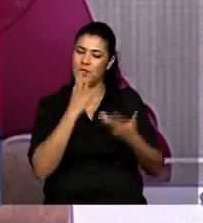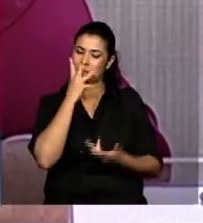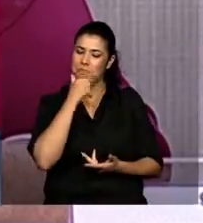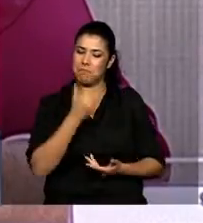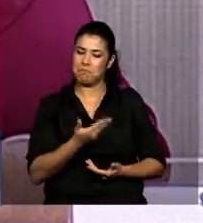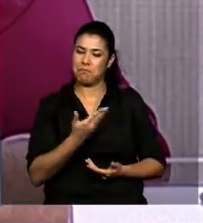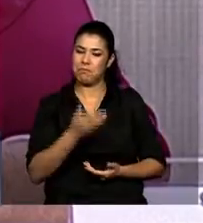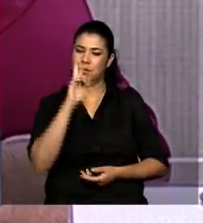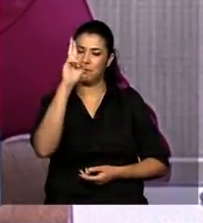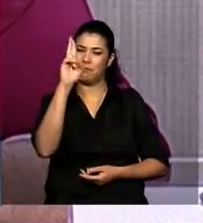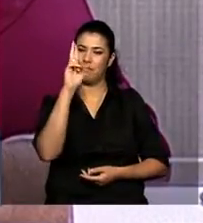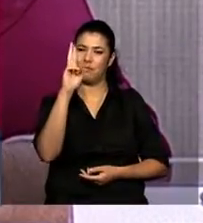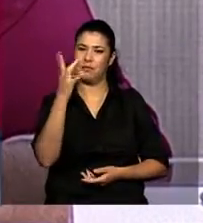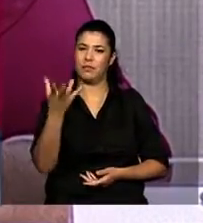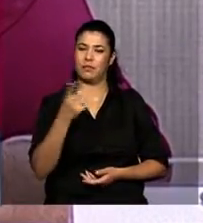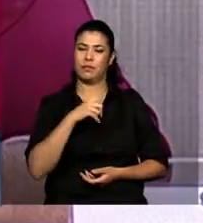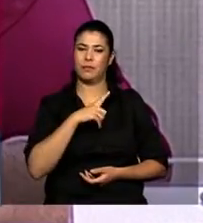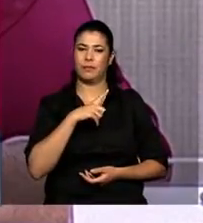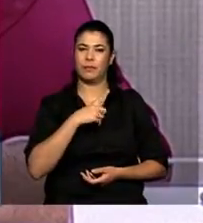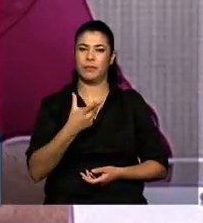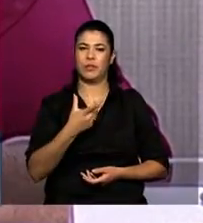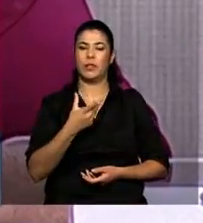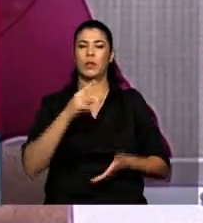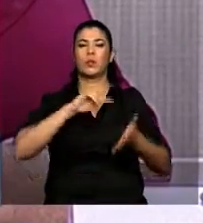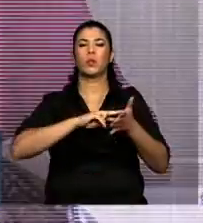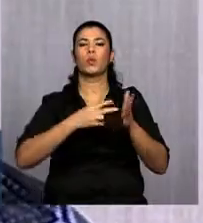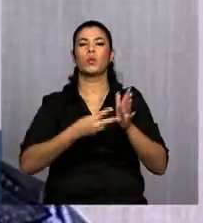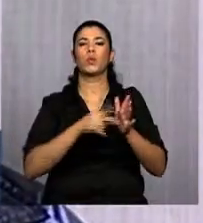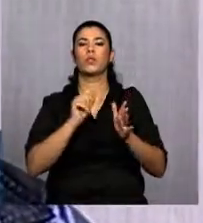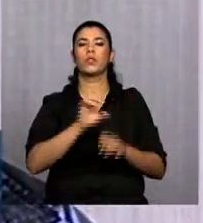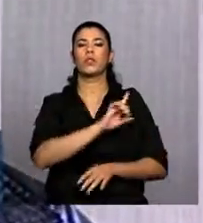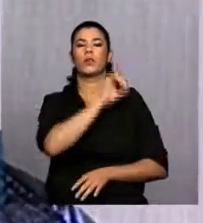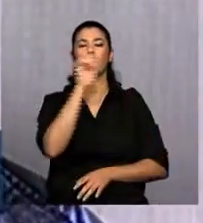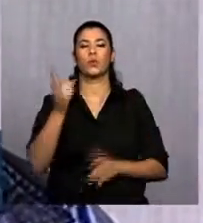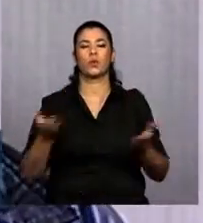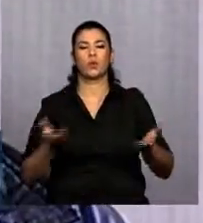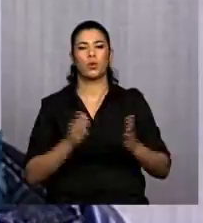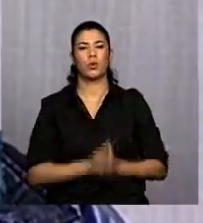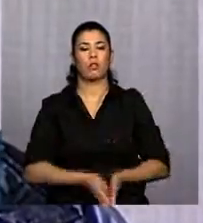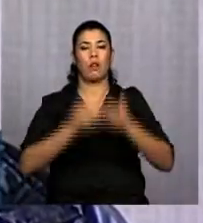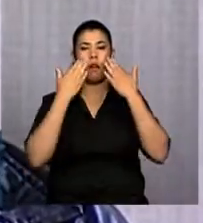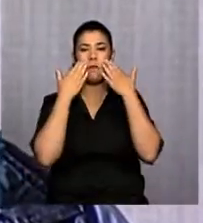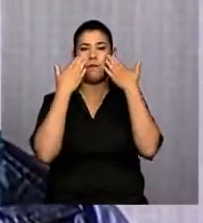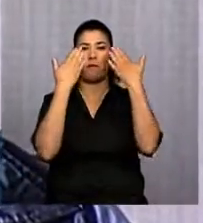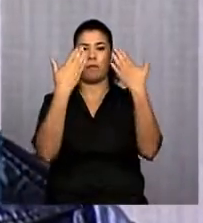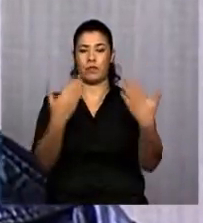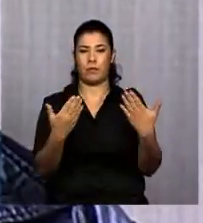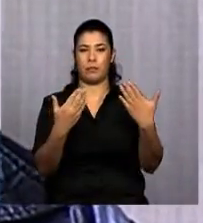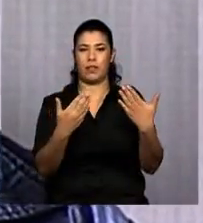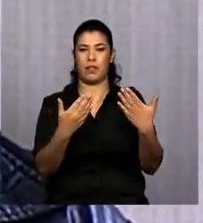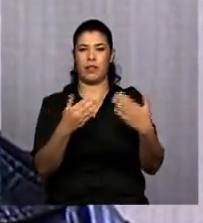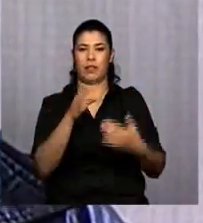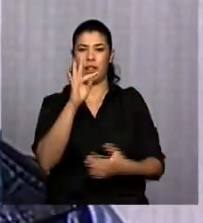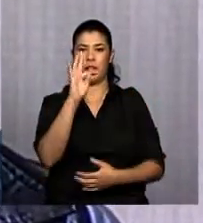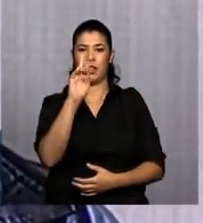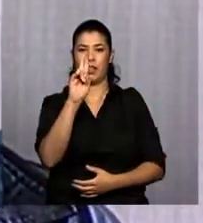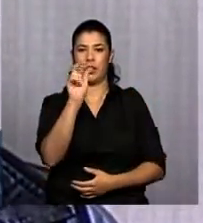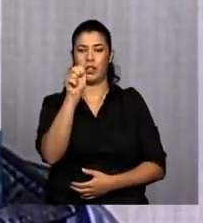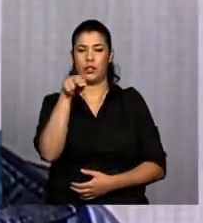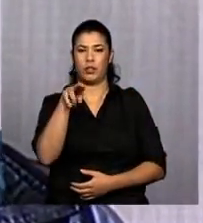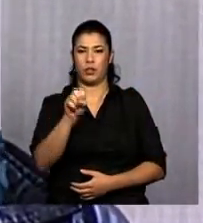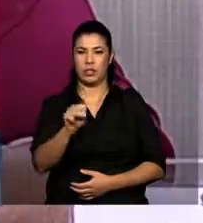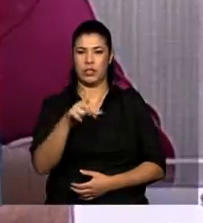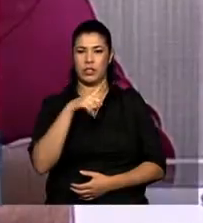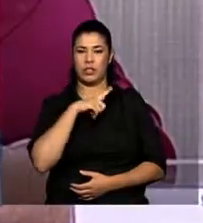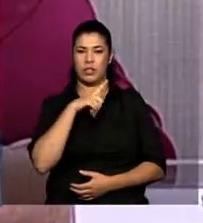muito representativa do significado deste dia, da visibilidade trans e do significado do que